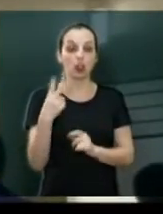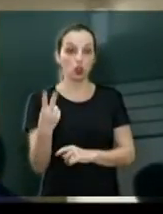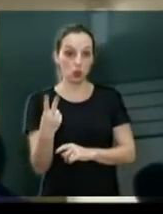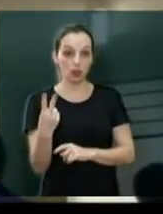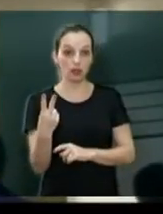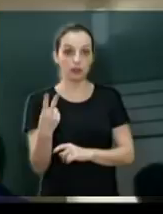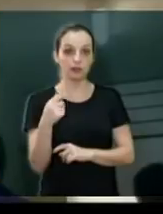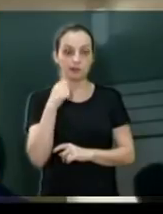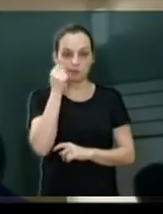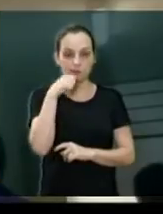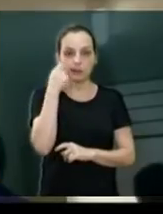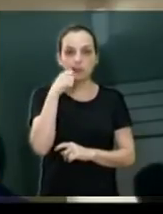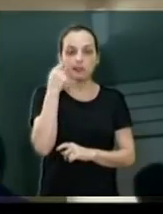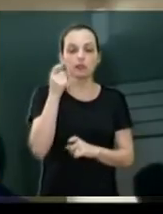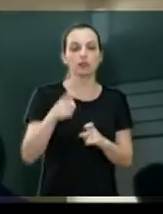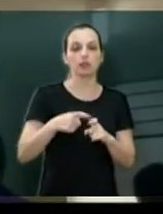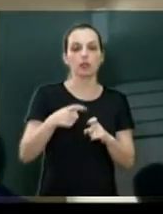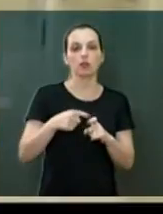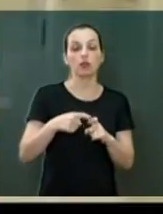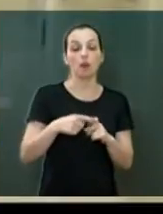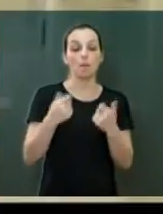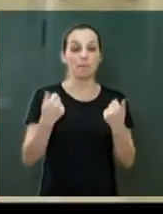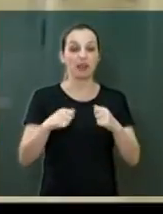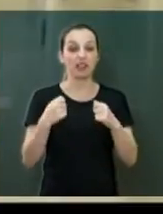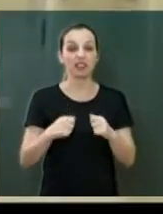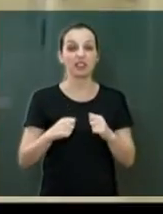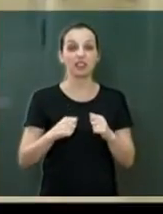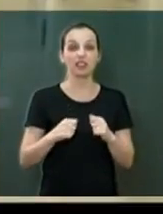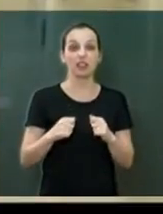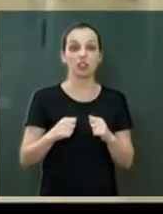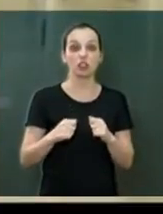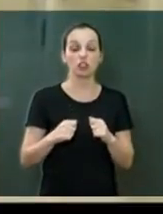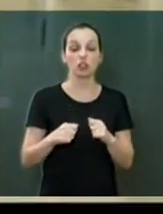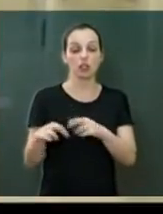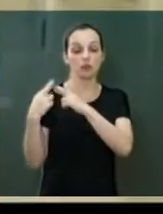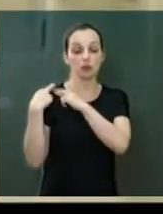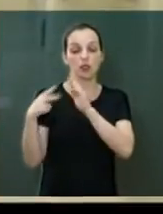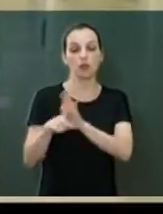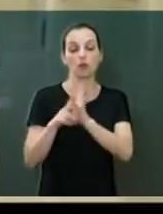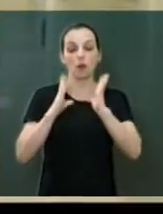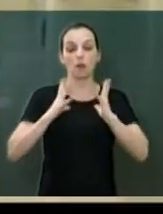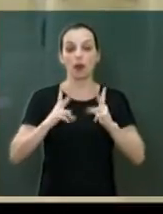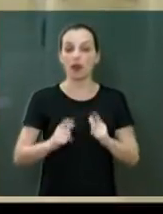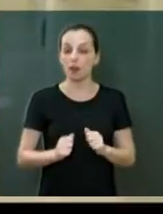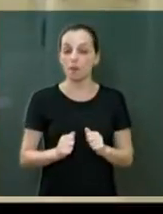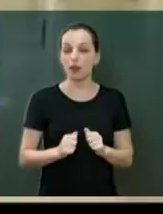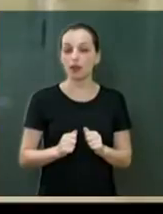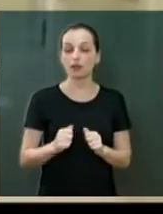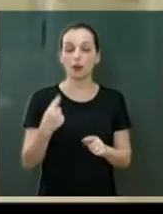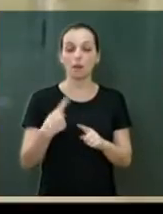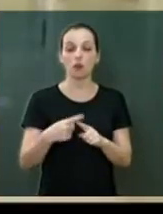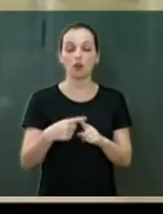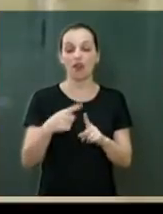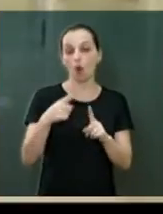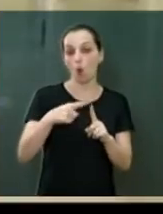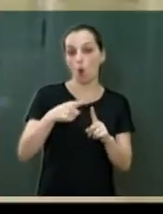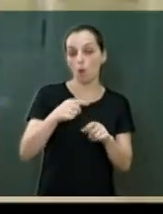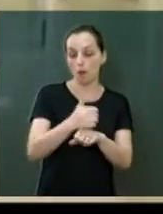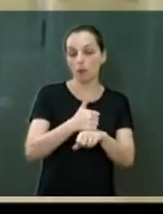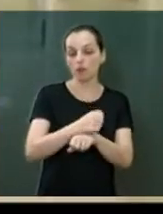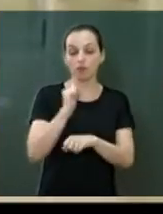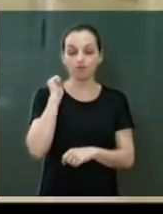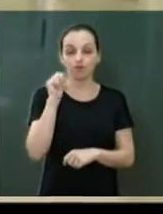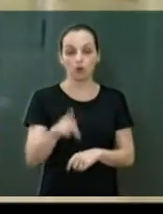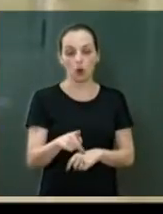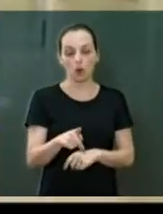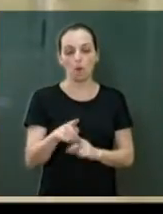principal demanda é com o cargo de auxiliar de limpeza, pois a unidade contava com 2 profissionais e uma delas se aposentou. Outra dificuldade diz